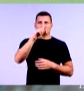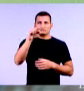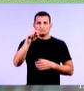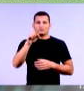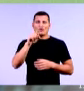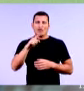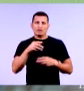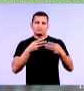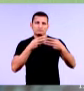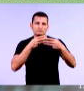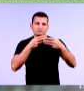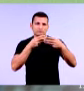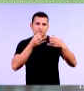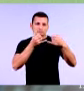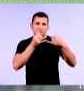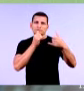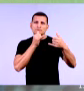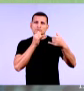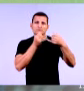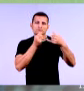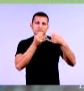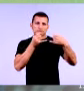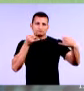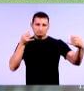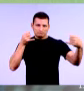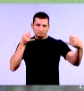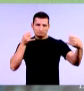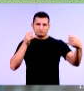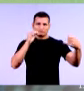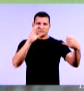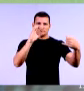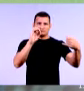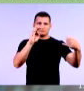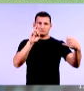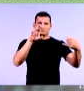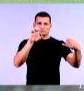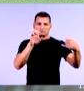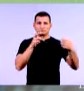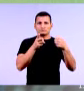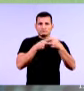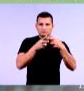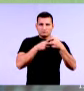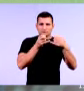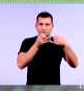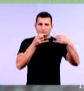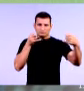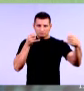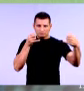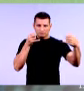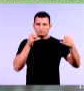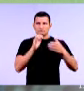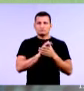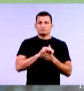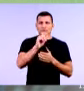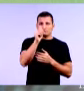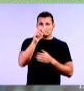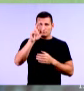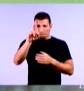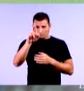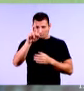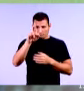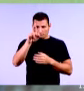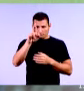são transmitidos, como, por exemplo, o cobre, o vidro, o ar ou o rádio.